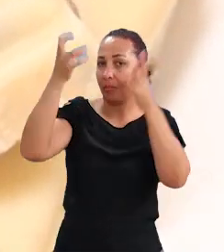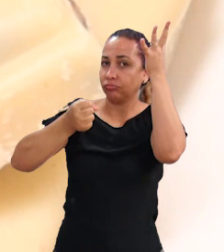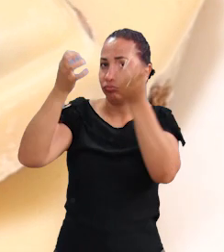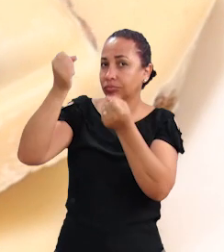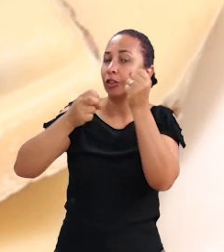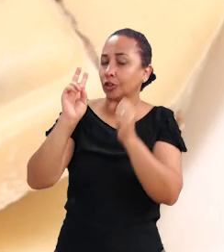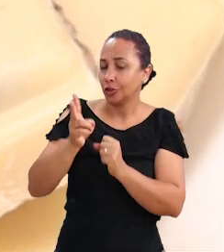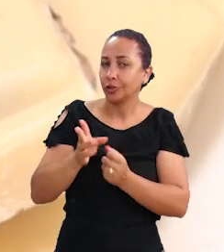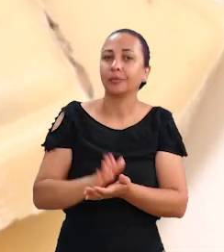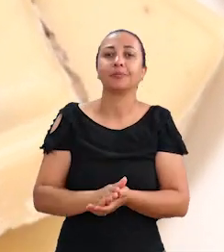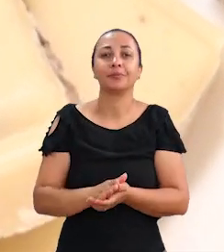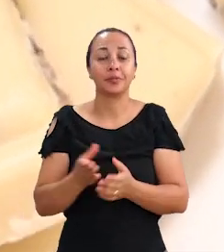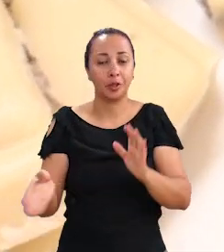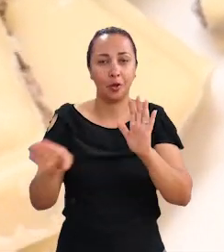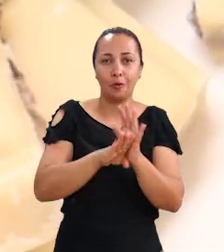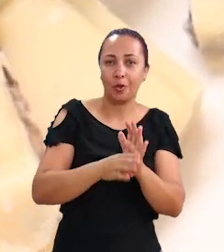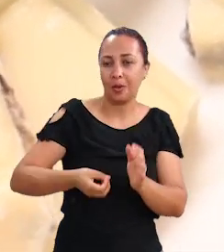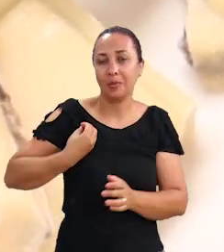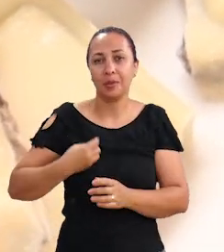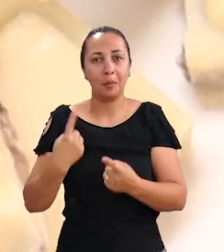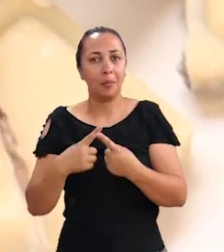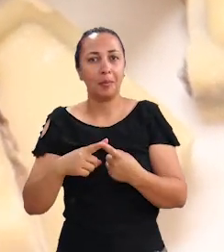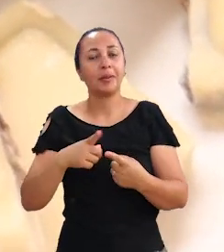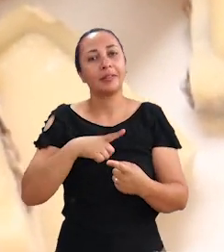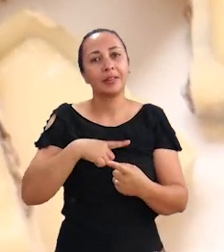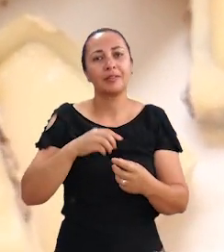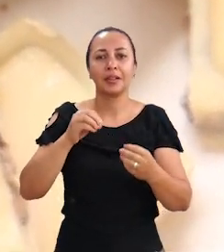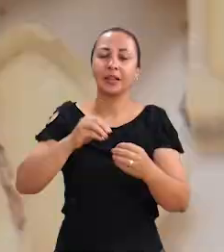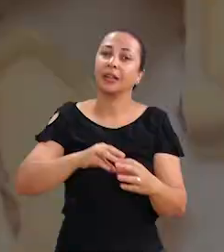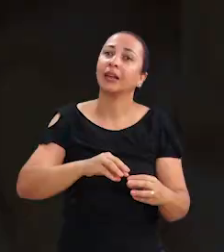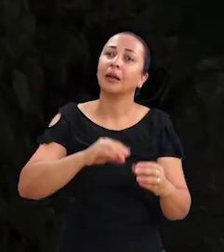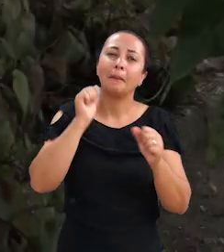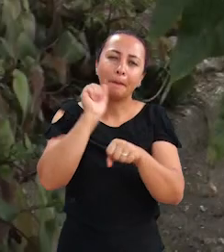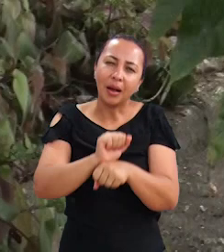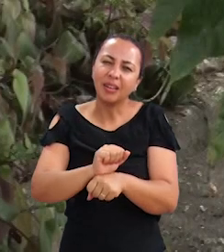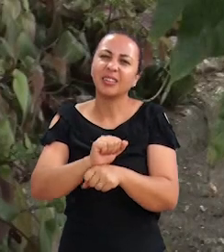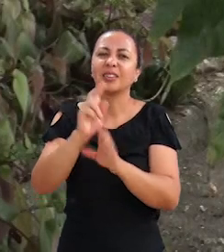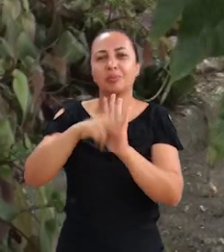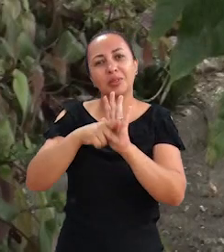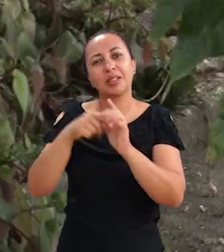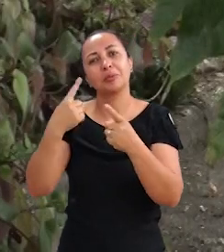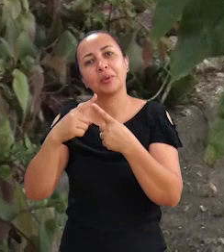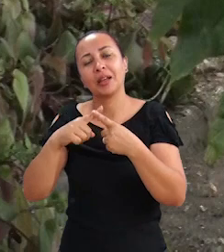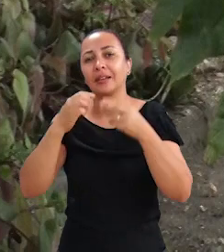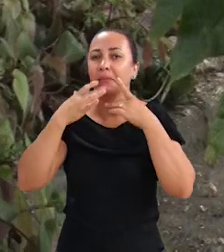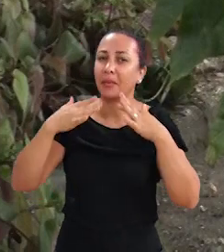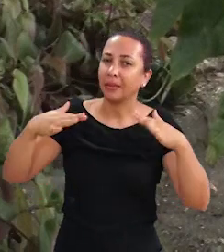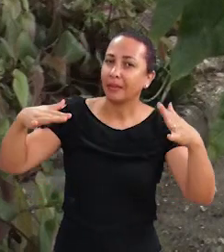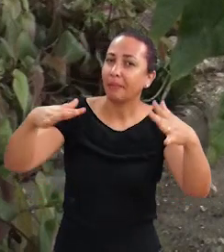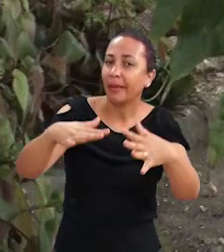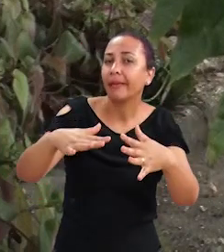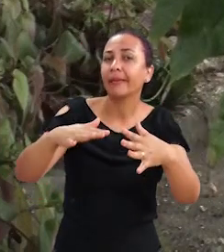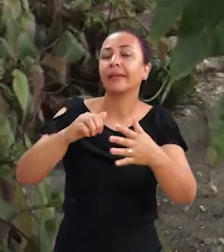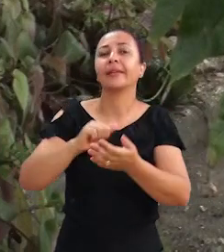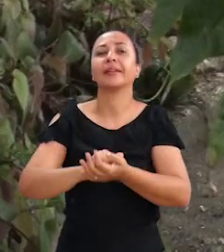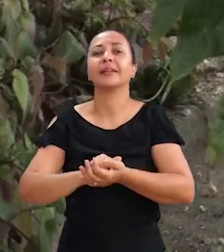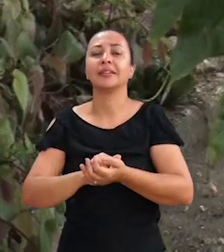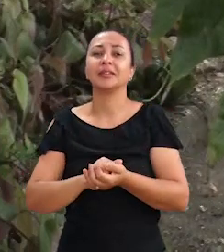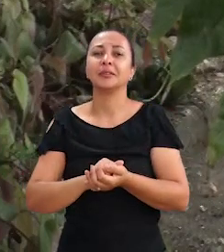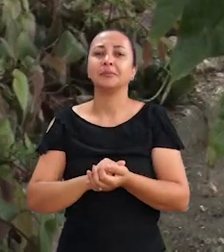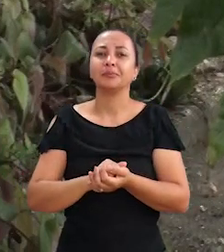né? E aí agora com o retorno presencial, porque a gente teve que fazer suspender o projeto por conta